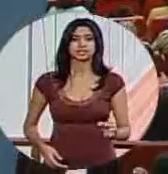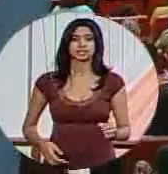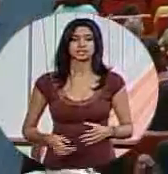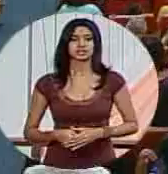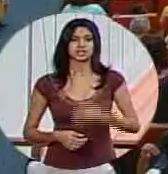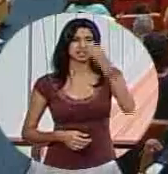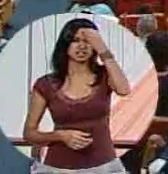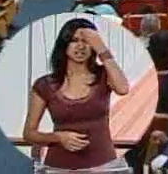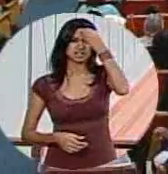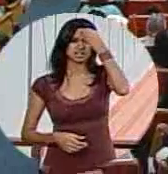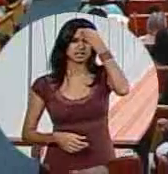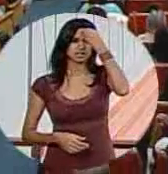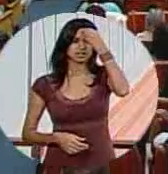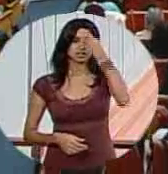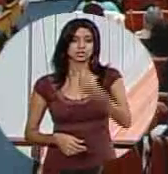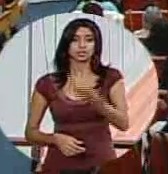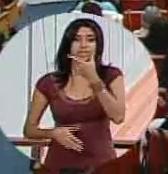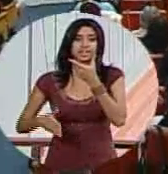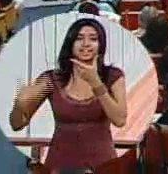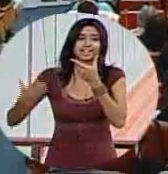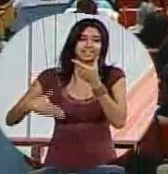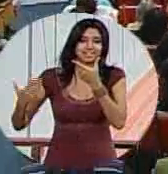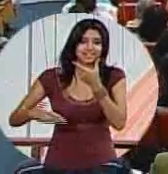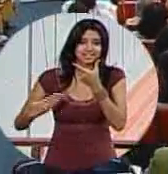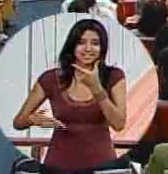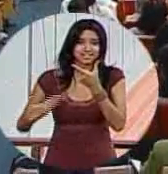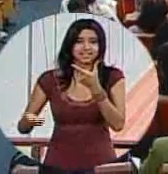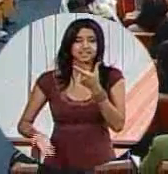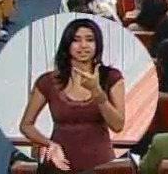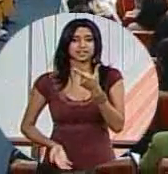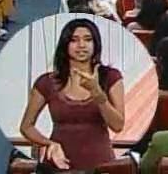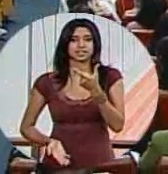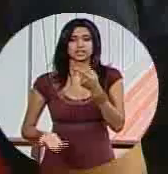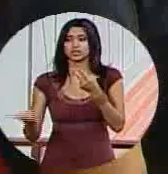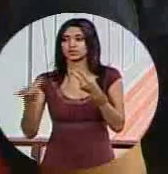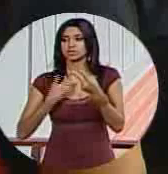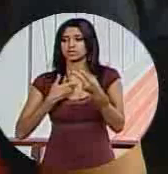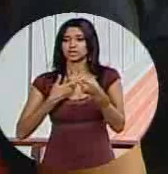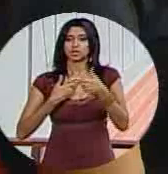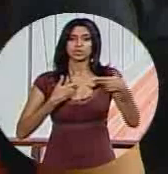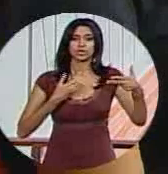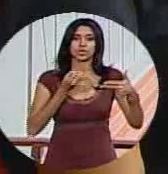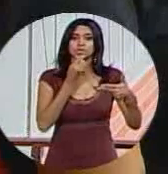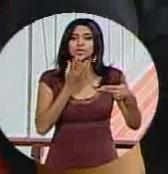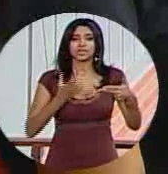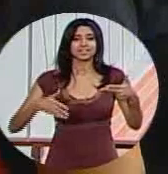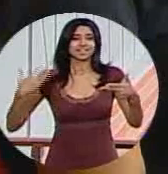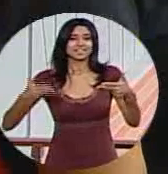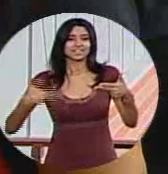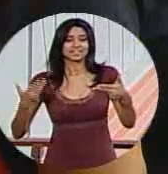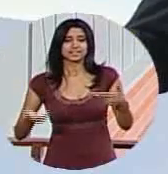mente não, a mente se alegra com a piada, com o cômico, com a notícia, com uma coisa boa que lhe acontece, mas é uma